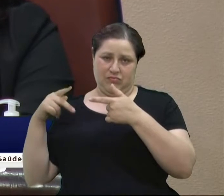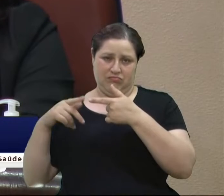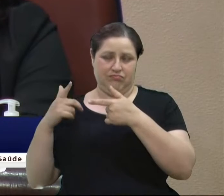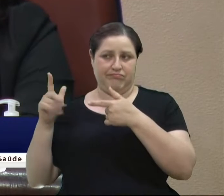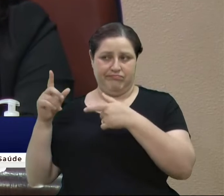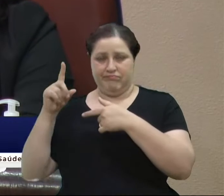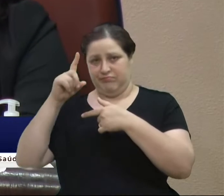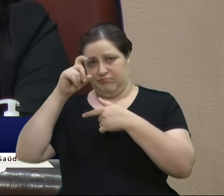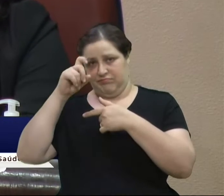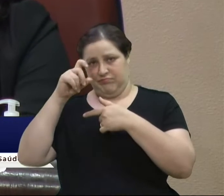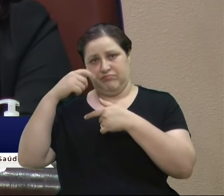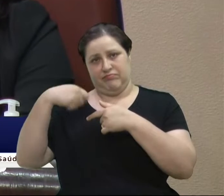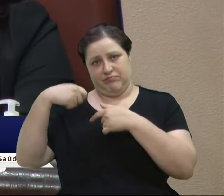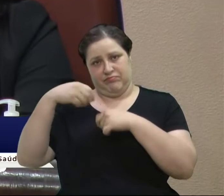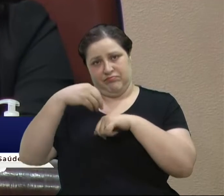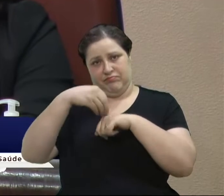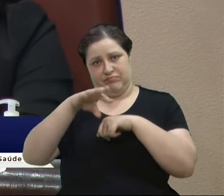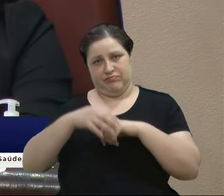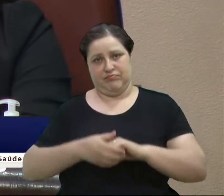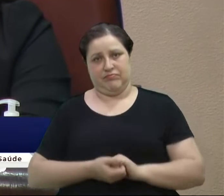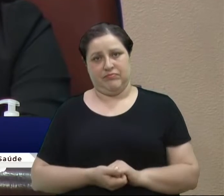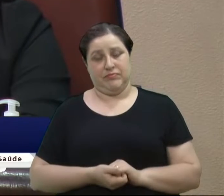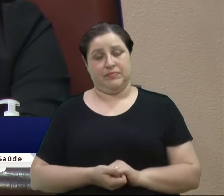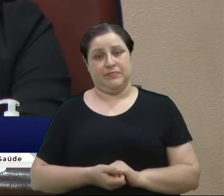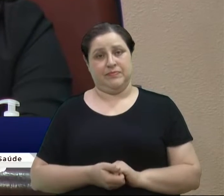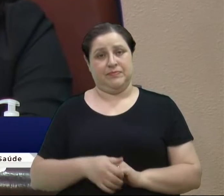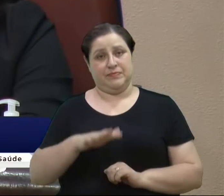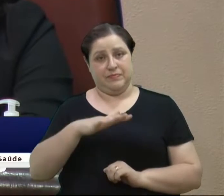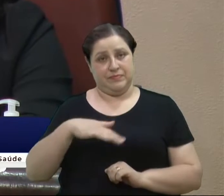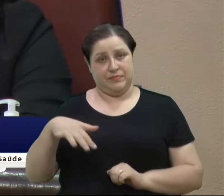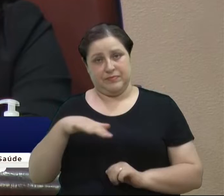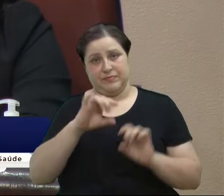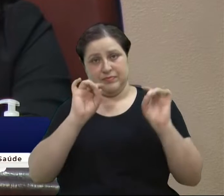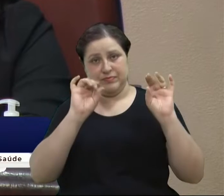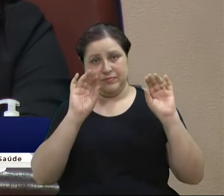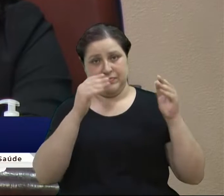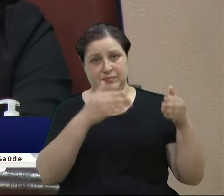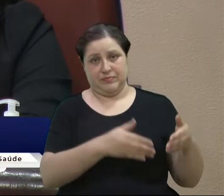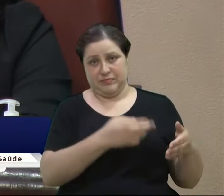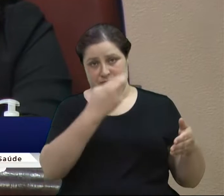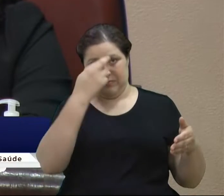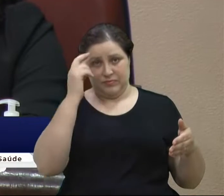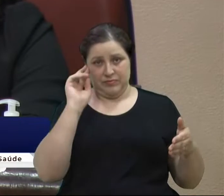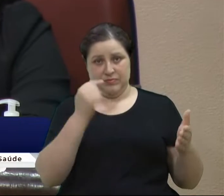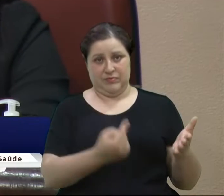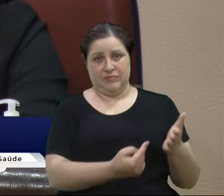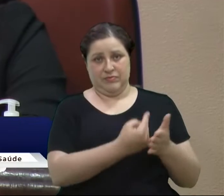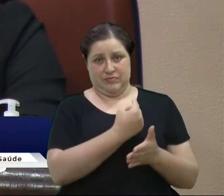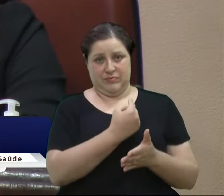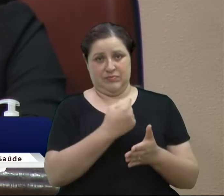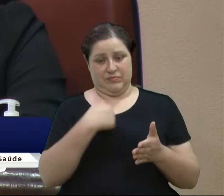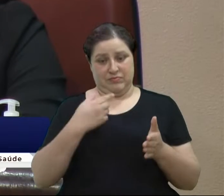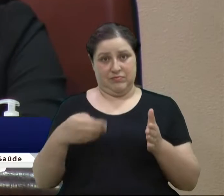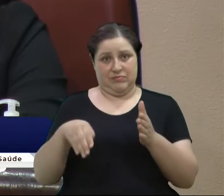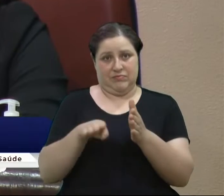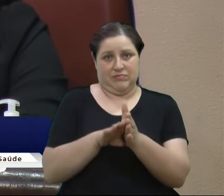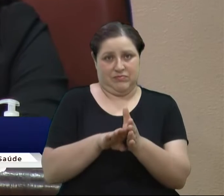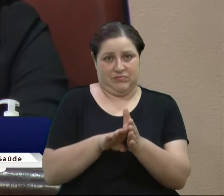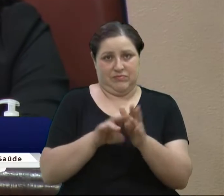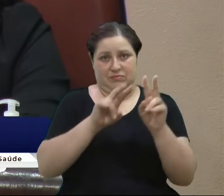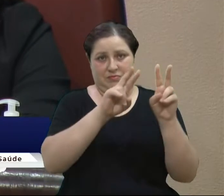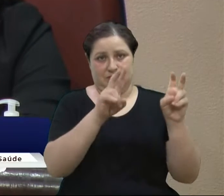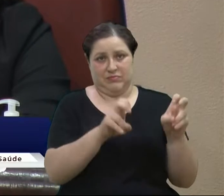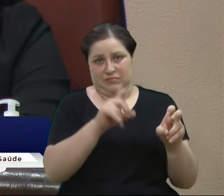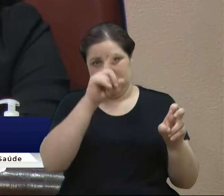precisaria colocar. Na situação específica que o Rafael me questionou ali logo na minha chegada acerca